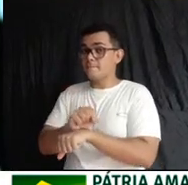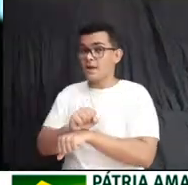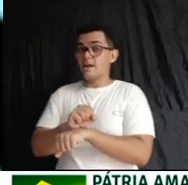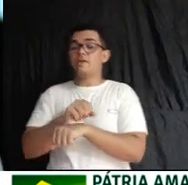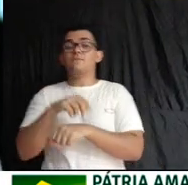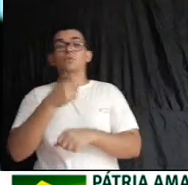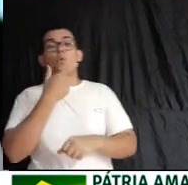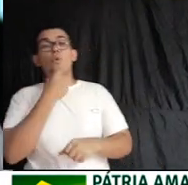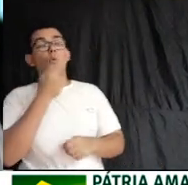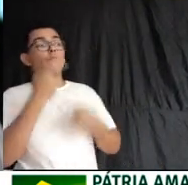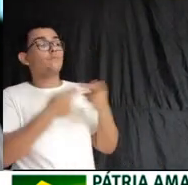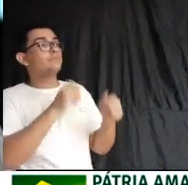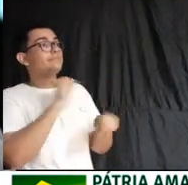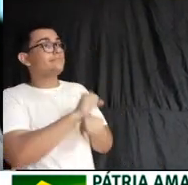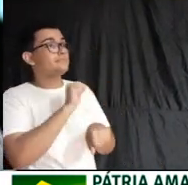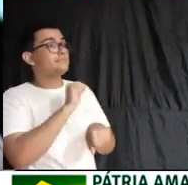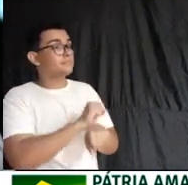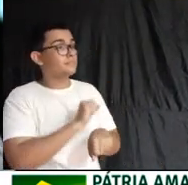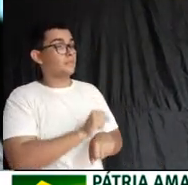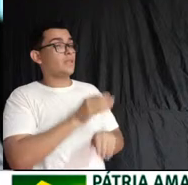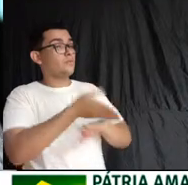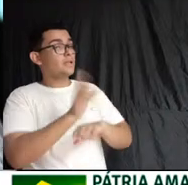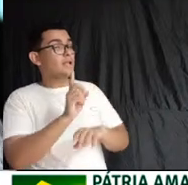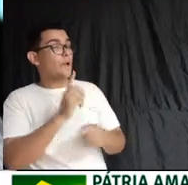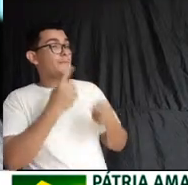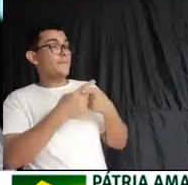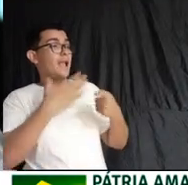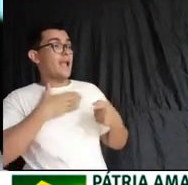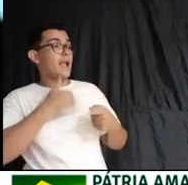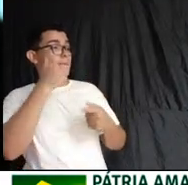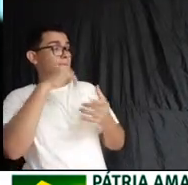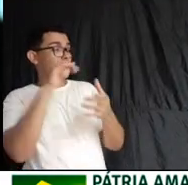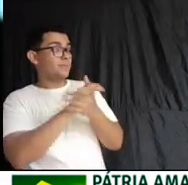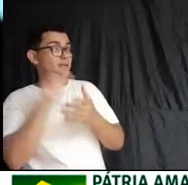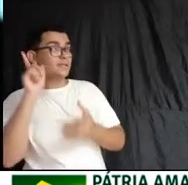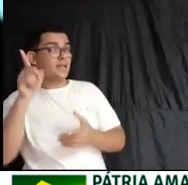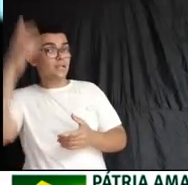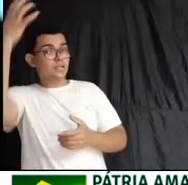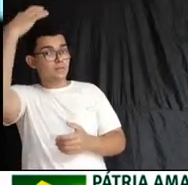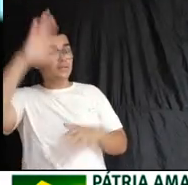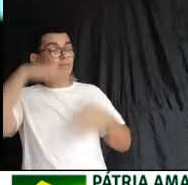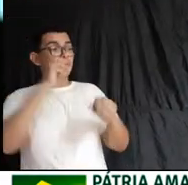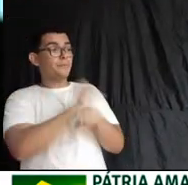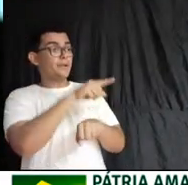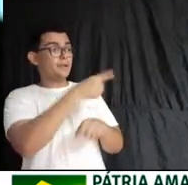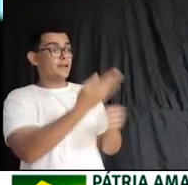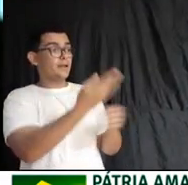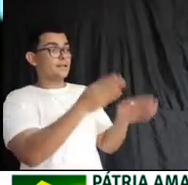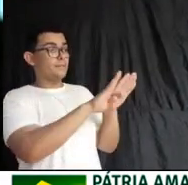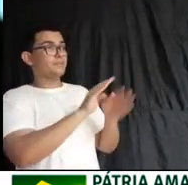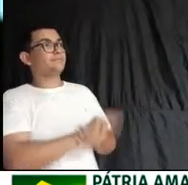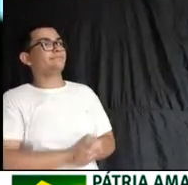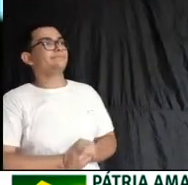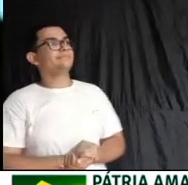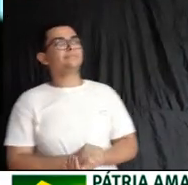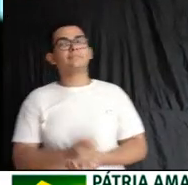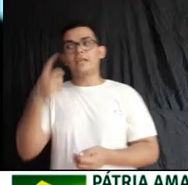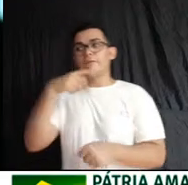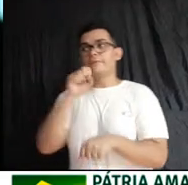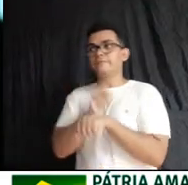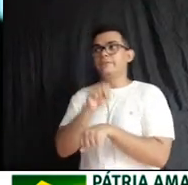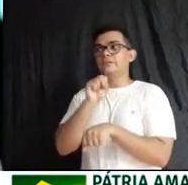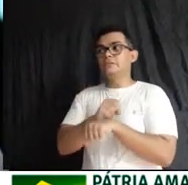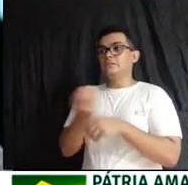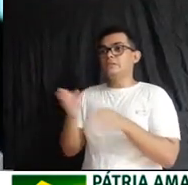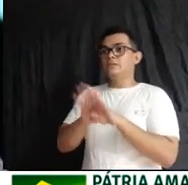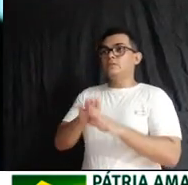Eu falei, ele falou, não entra não, porque minha esposa está tomando banho, já já ela sai. Aí eu falei, então tá bom, fiquei lá na porta. E o pitbull, lá no cantinho. Quando